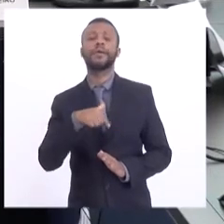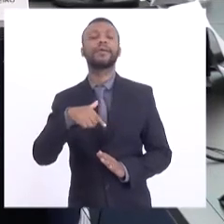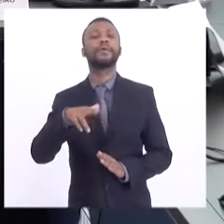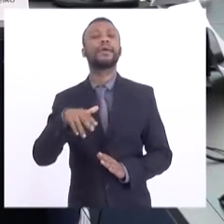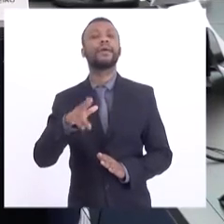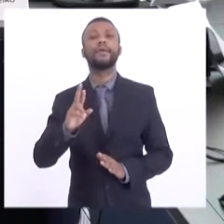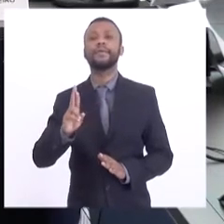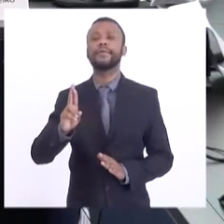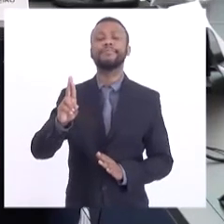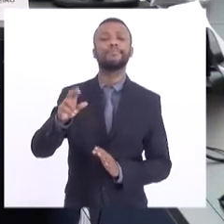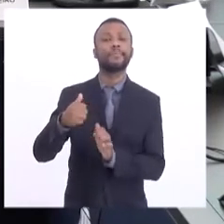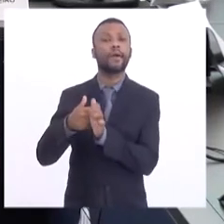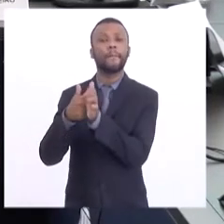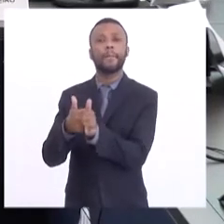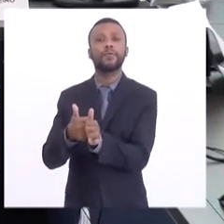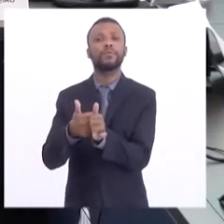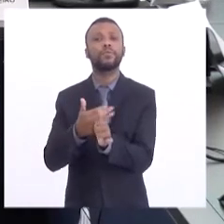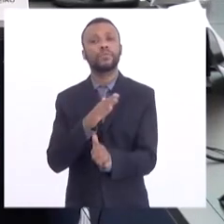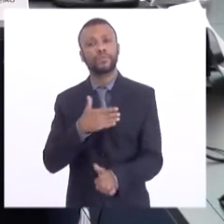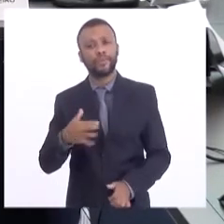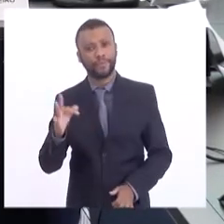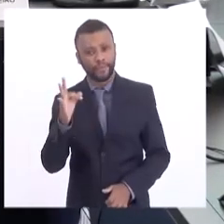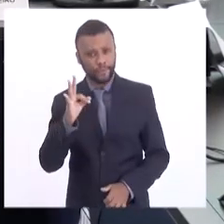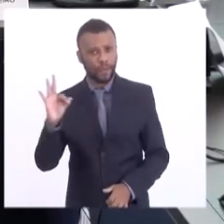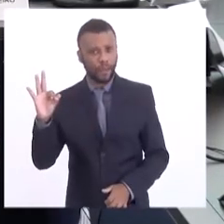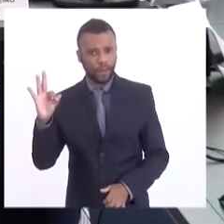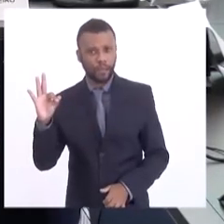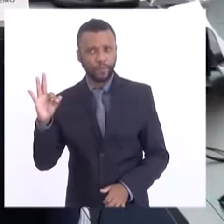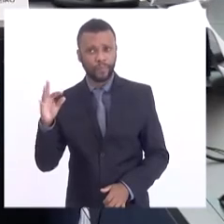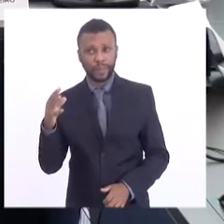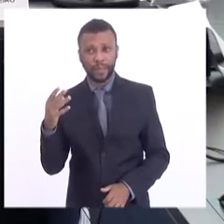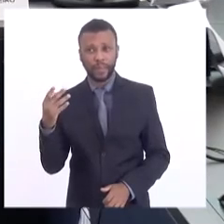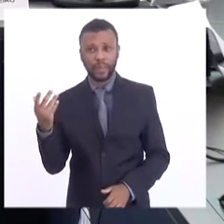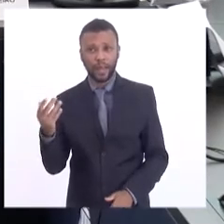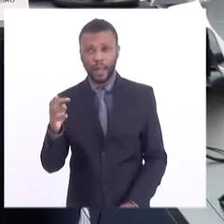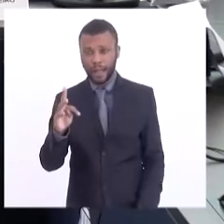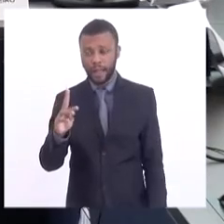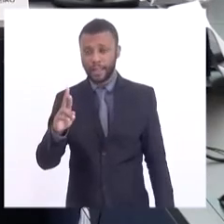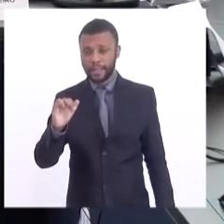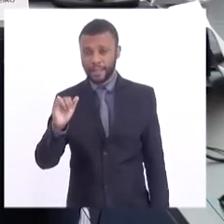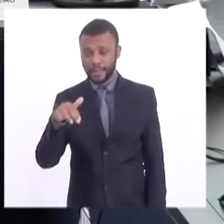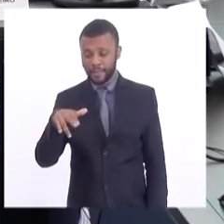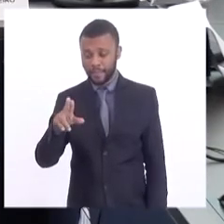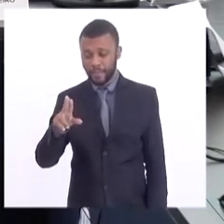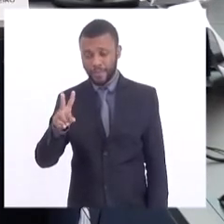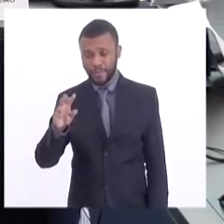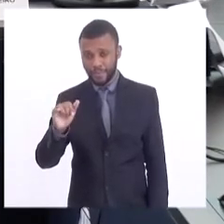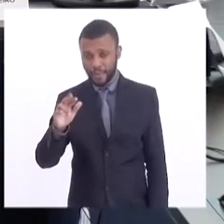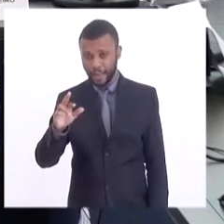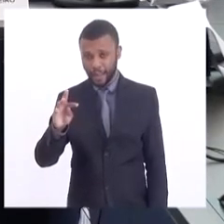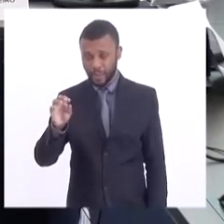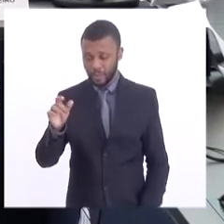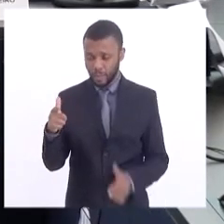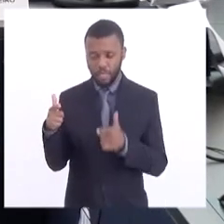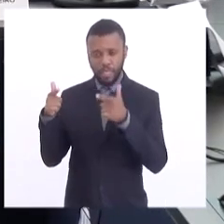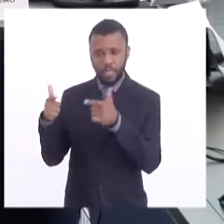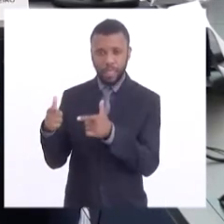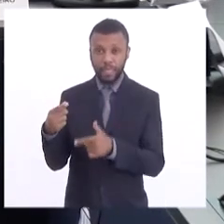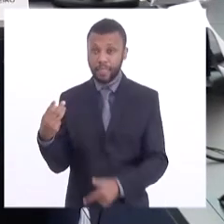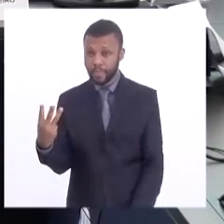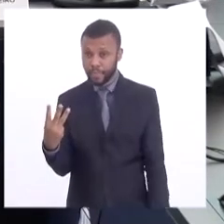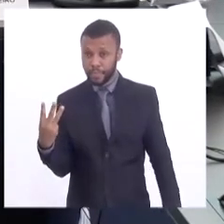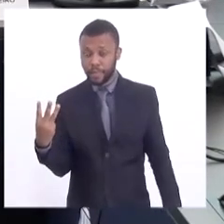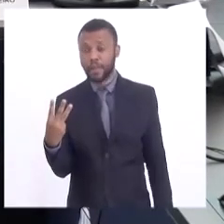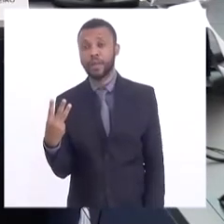é um triunvirato não tenho gerado eles não gosta quando eu chamo ele tem um vê lá tu não mas não todos os três têm